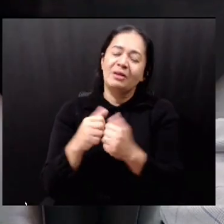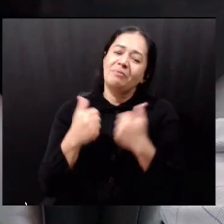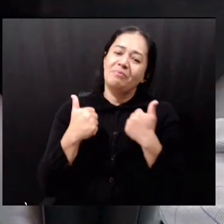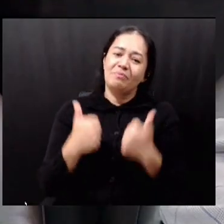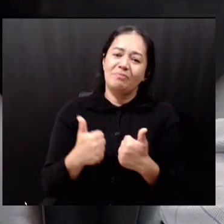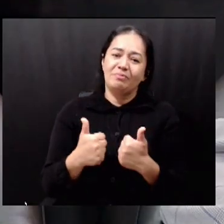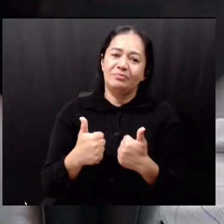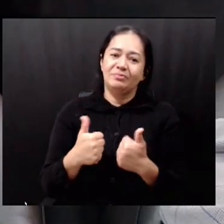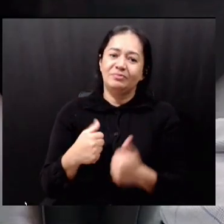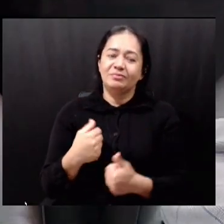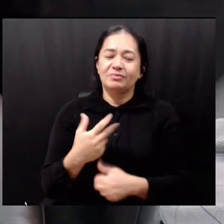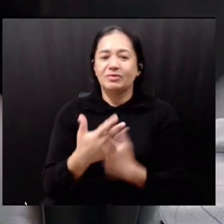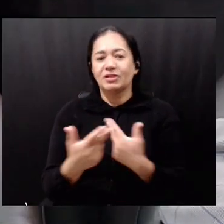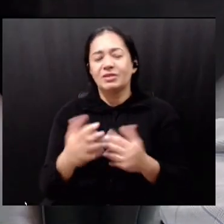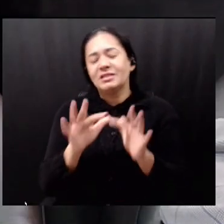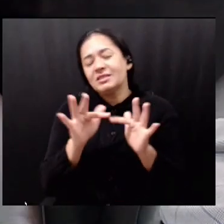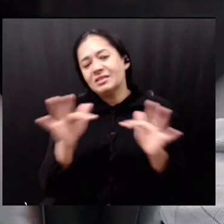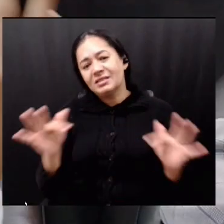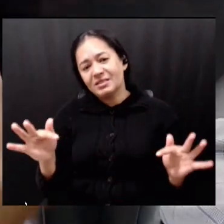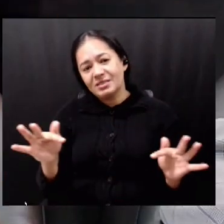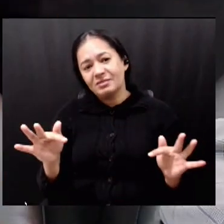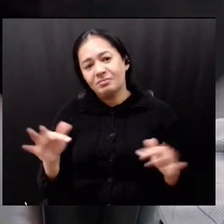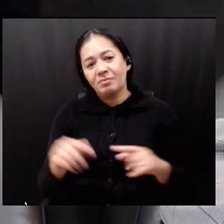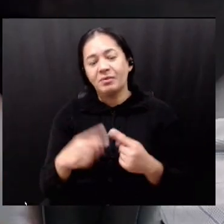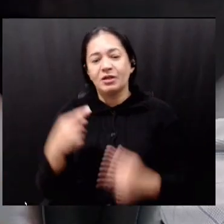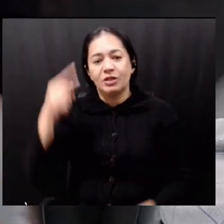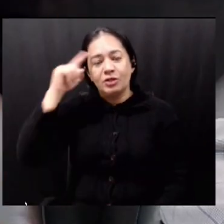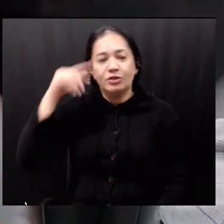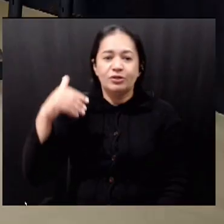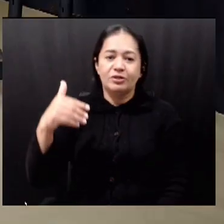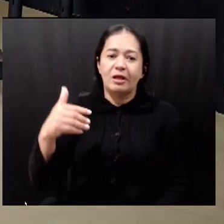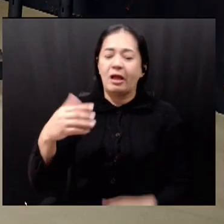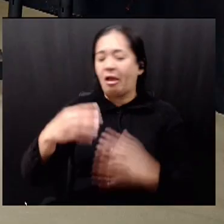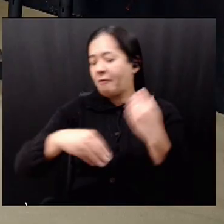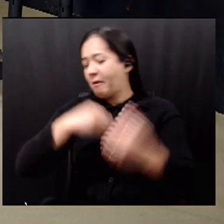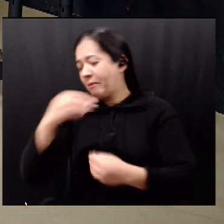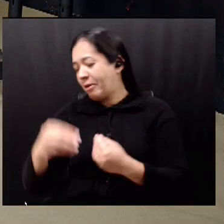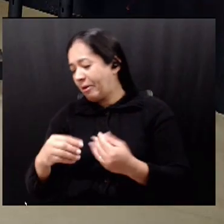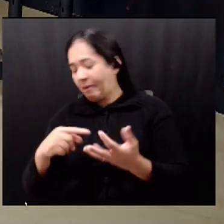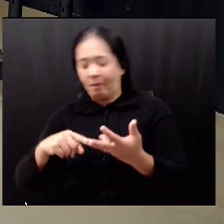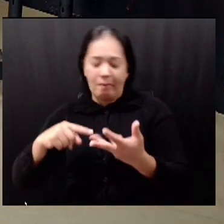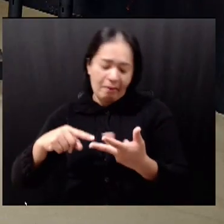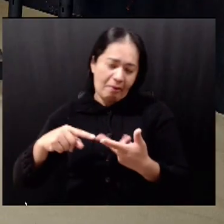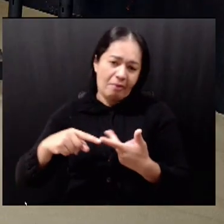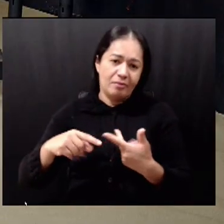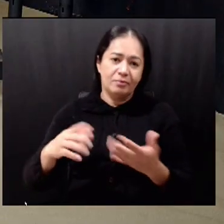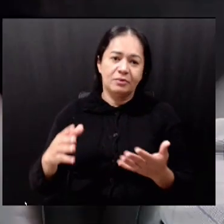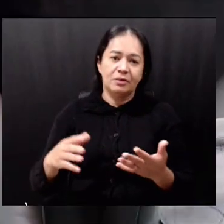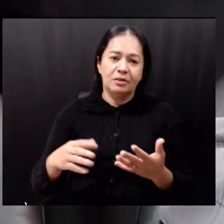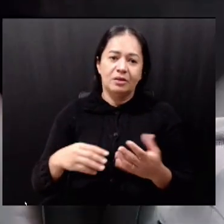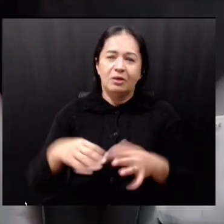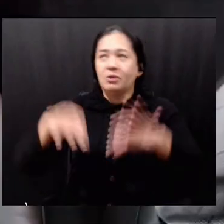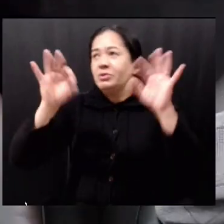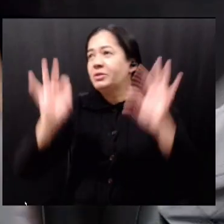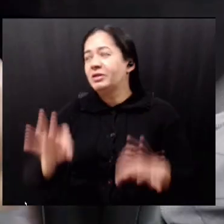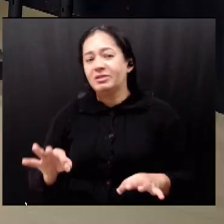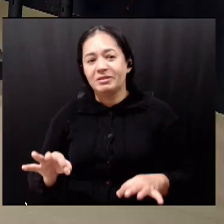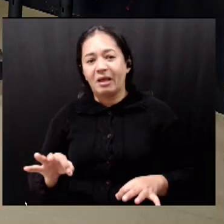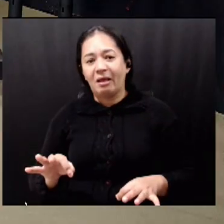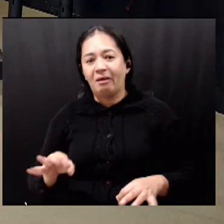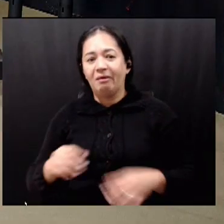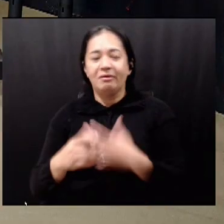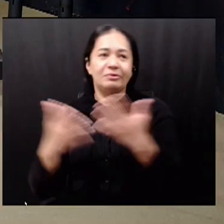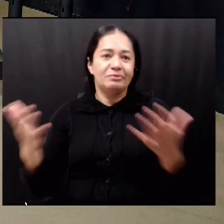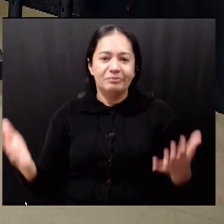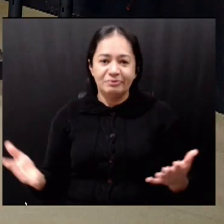tão simples, mas é que no dia a dia, vai bagunçar a cama, eu arrumei, o colchão, o lençol de elástico vai soltar. E aí você traz a criança e pra aí,